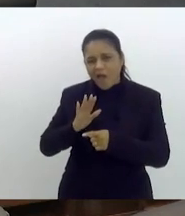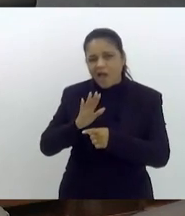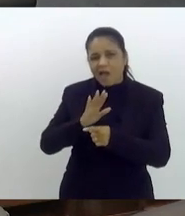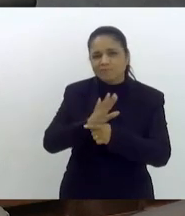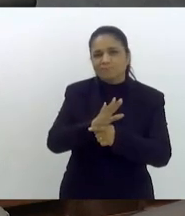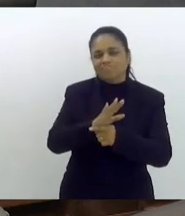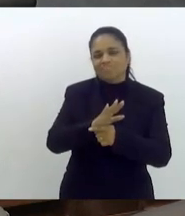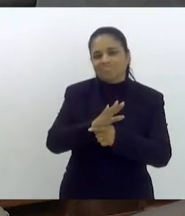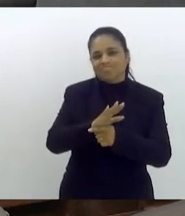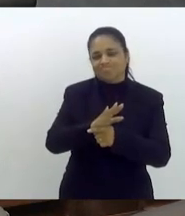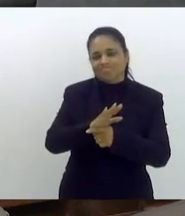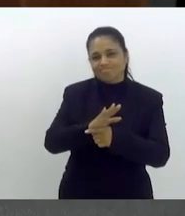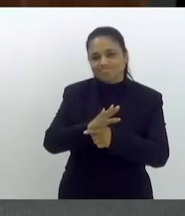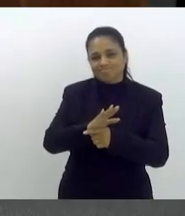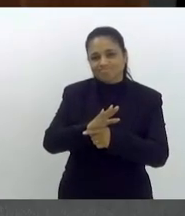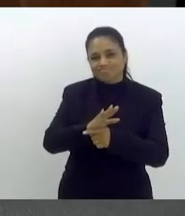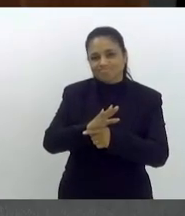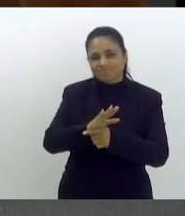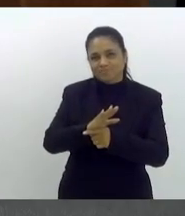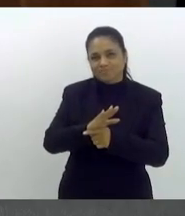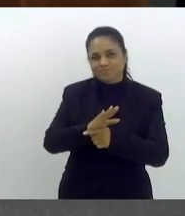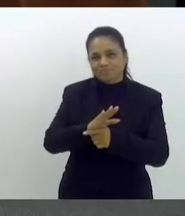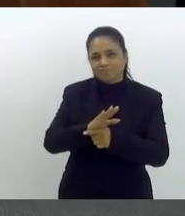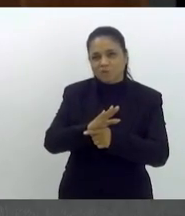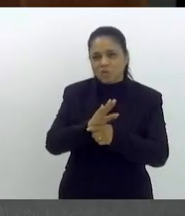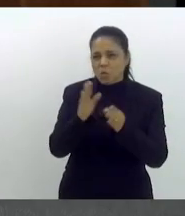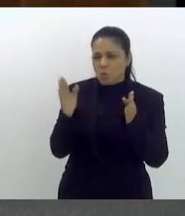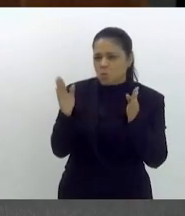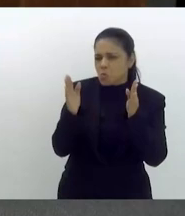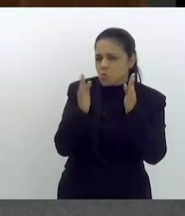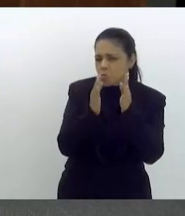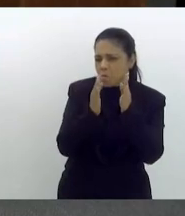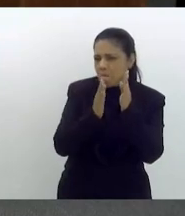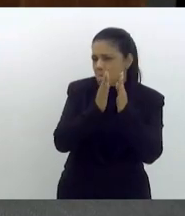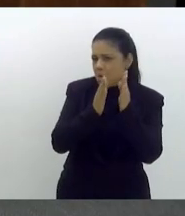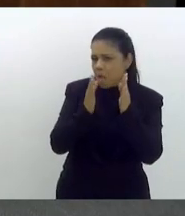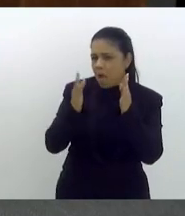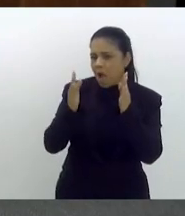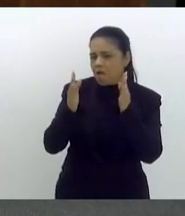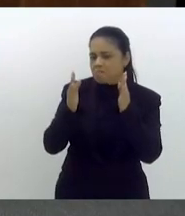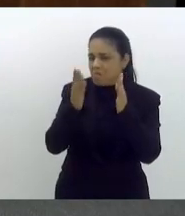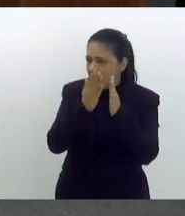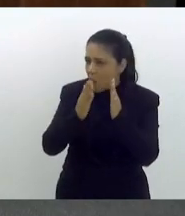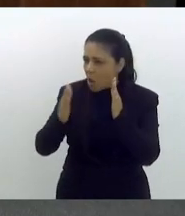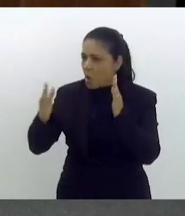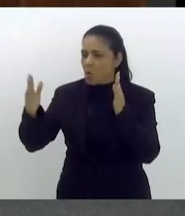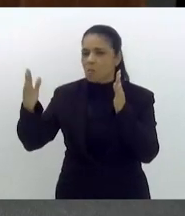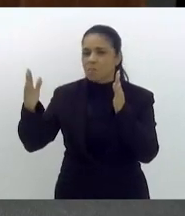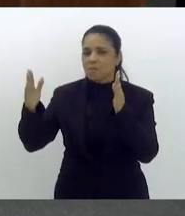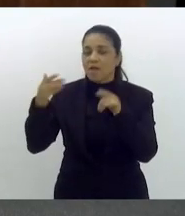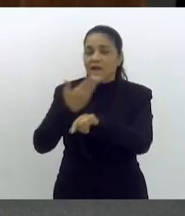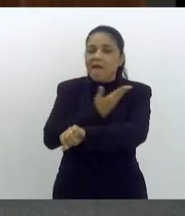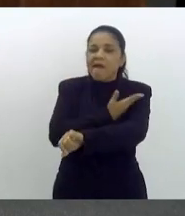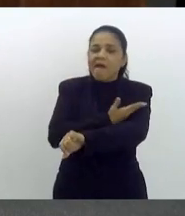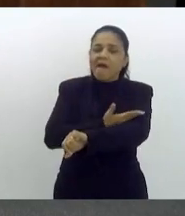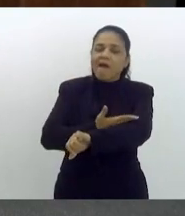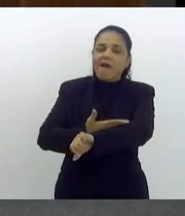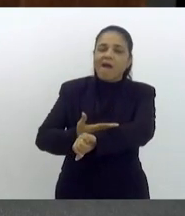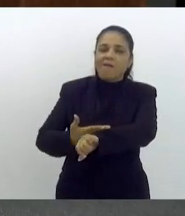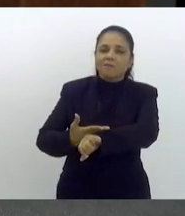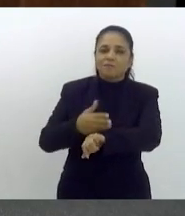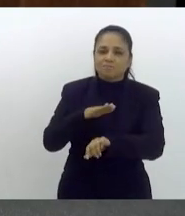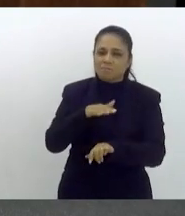e muito não a curto prazo a média longo prazo para Que hábitos melhores